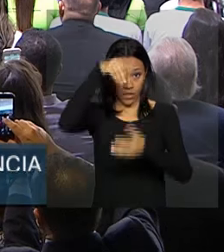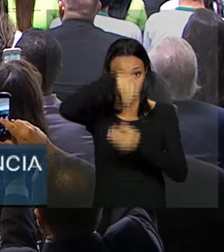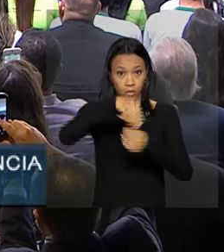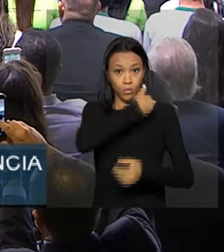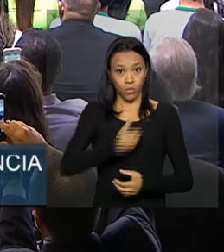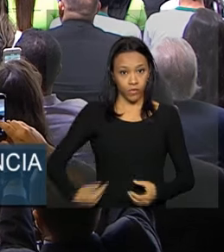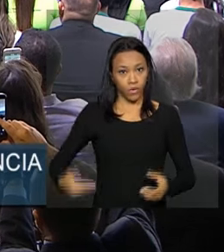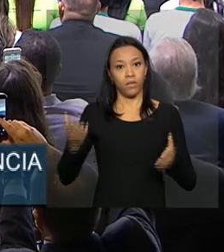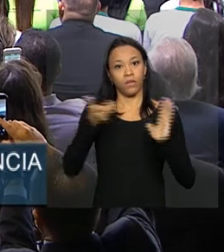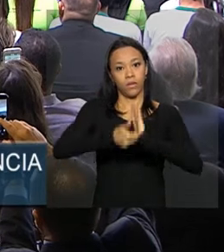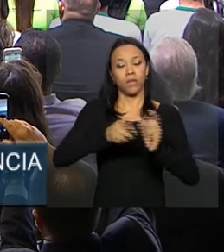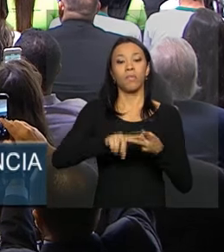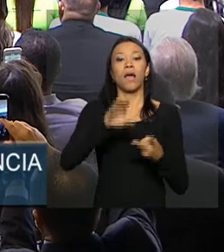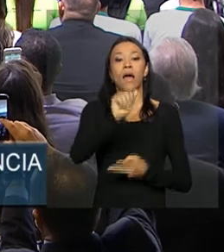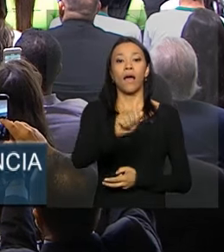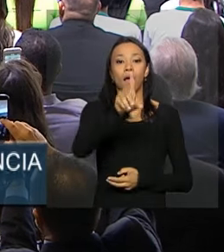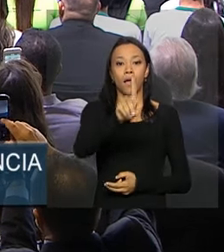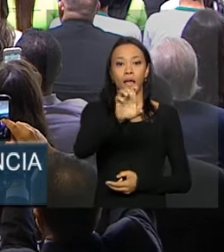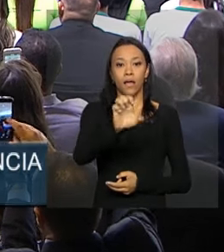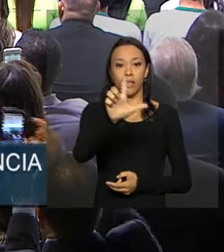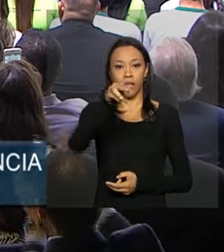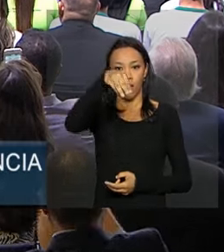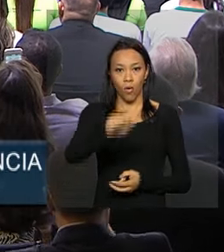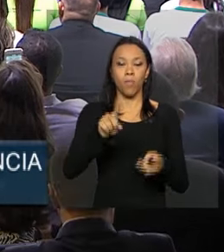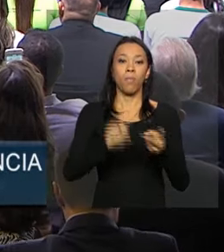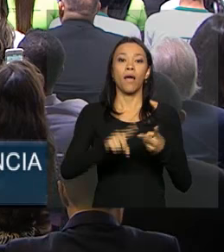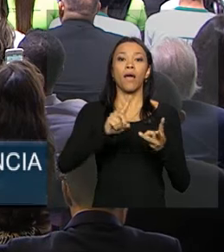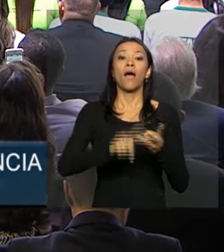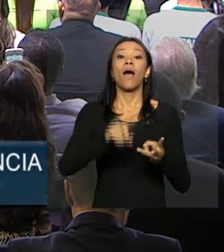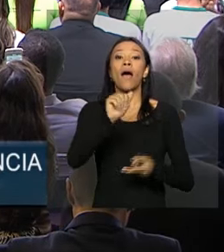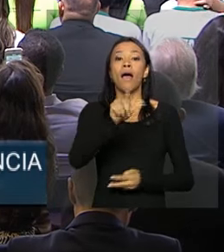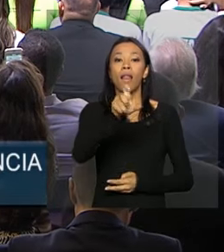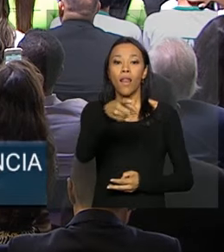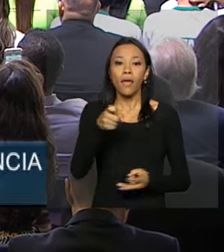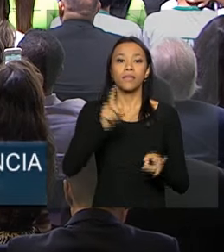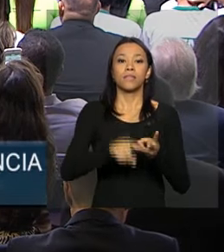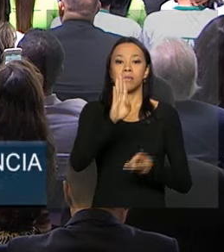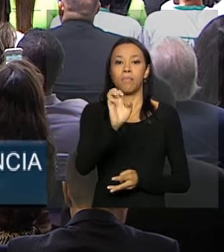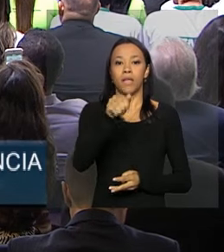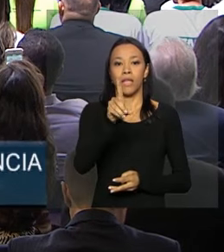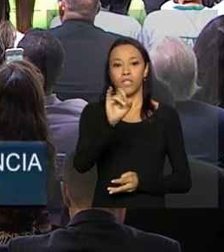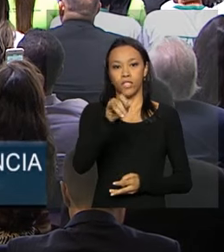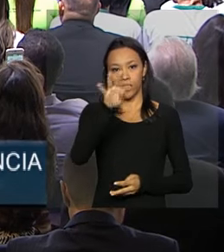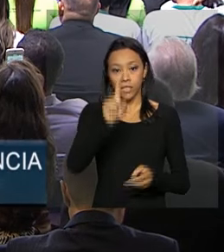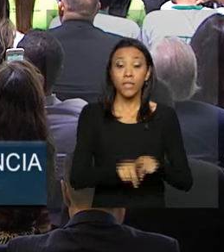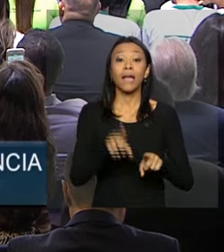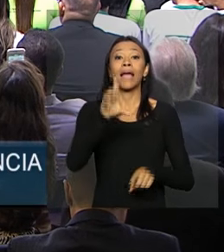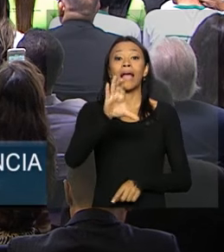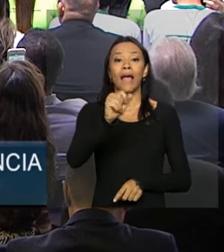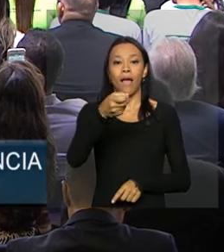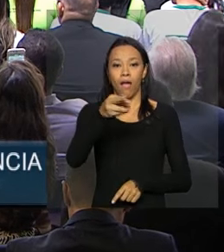na Câmara, Adelmo Carneiro Leão, Alex Canziani, Benedita da Silva, Carlos